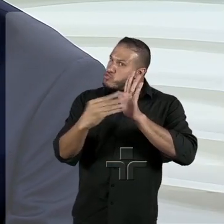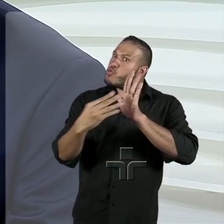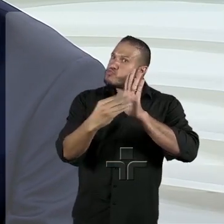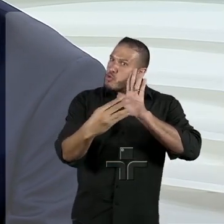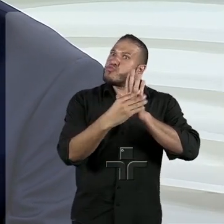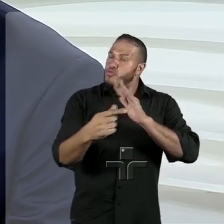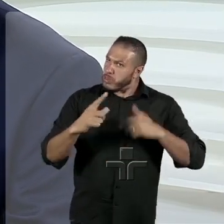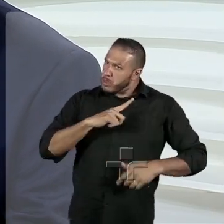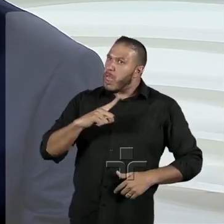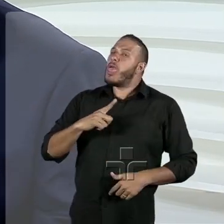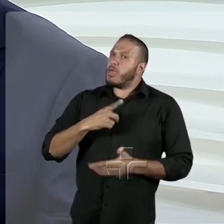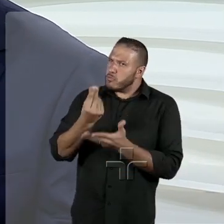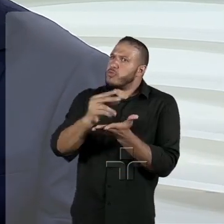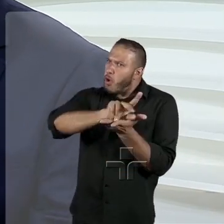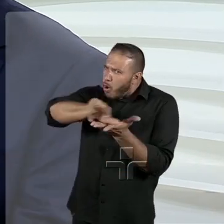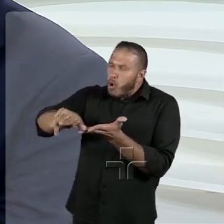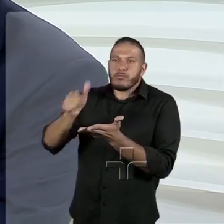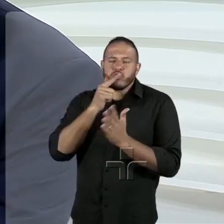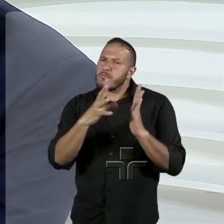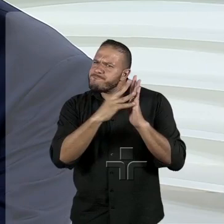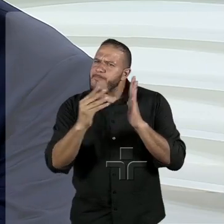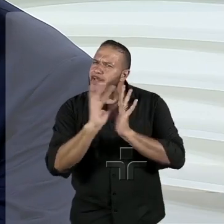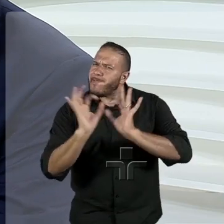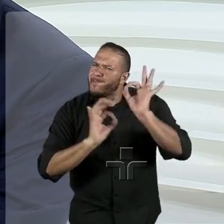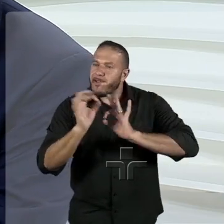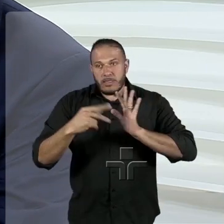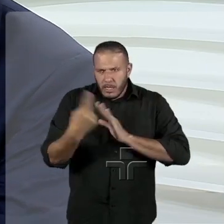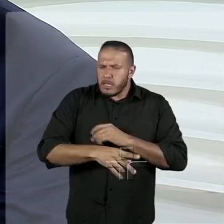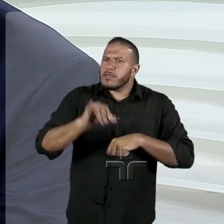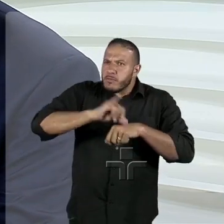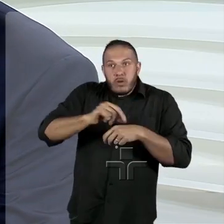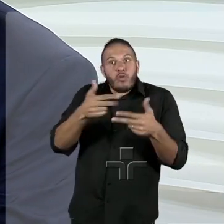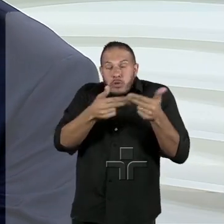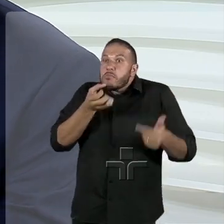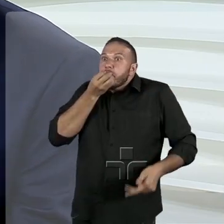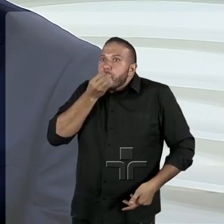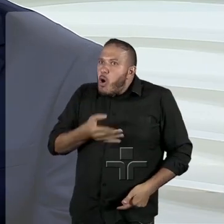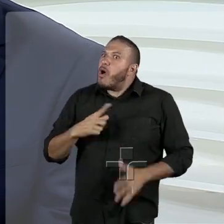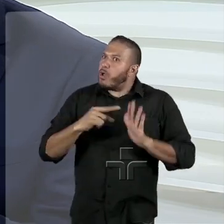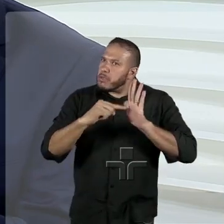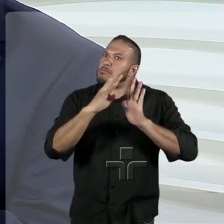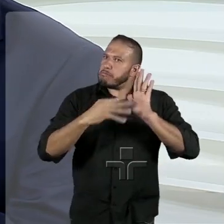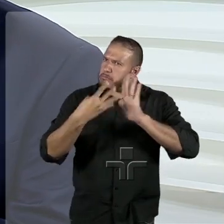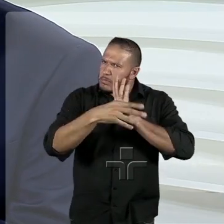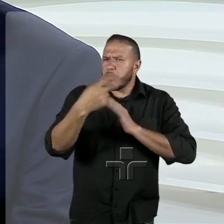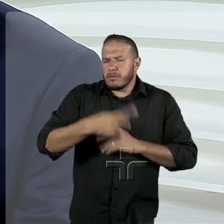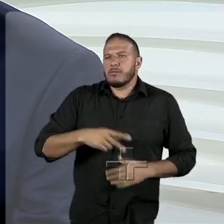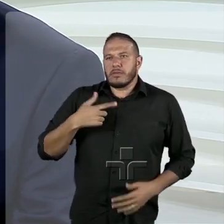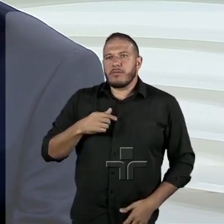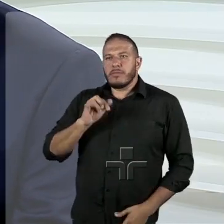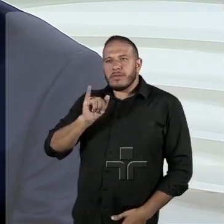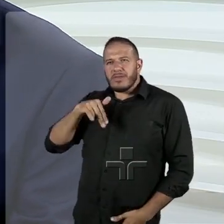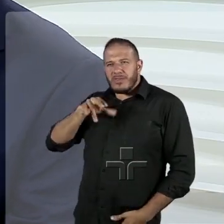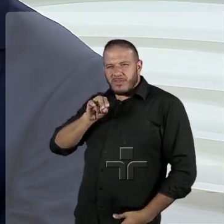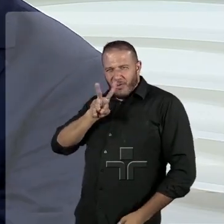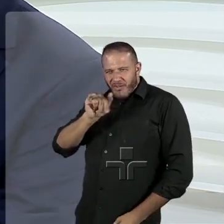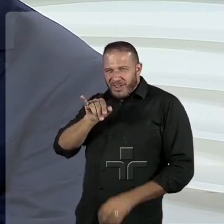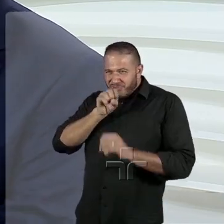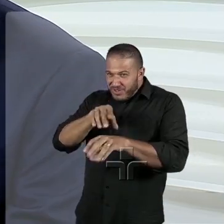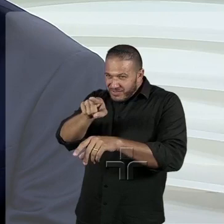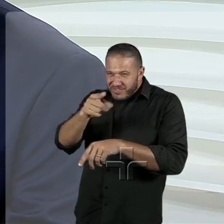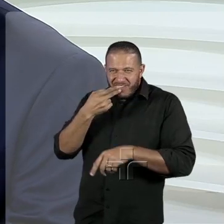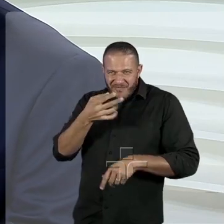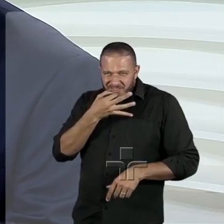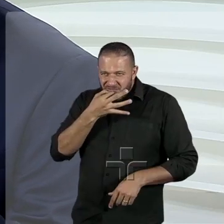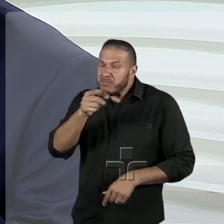muitos aspectos para que a gente possa avançar. O currículo da cidade de São Paulo tem coisas boas que a gente está olhando. Aliás, o Inova Educação que você citou também está